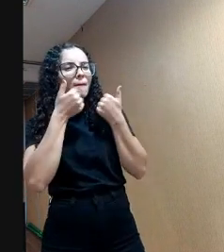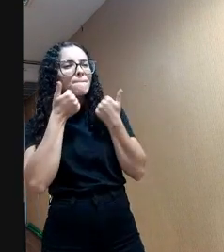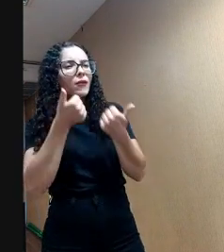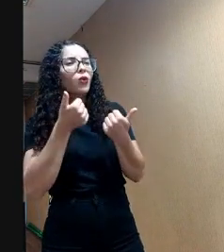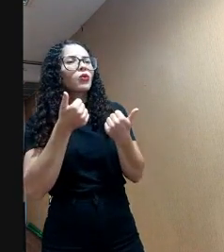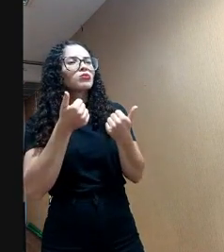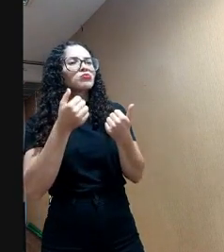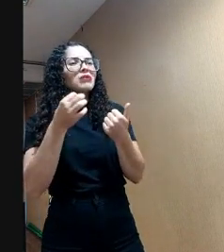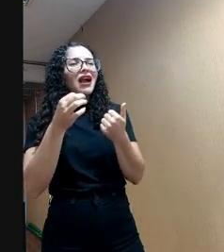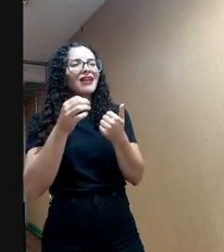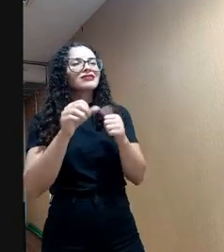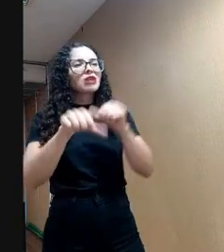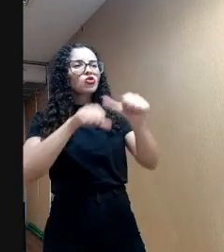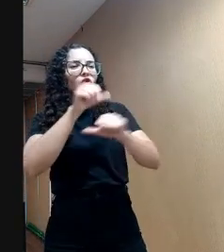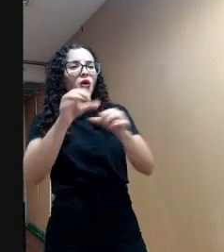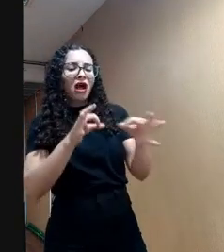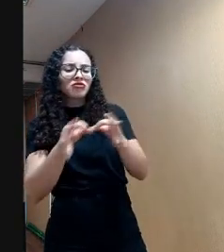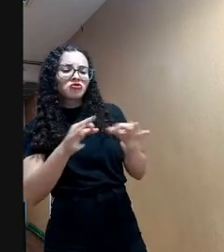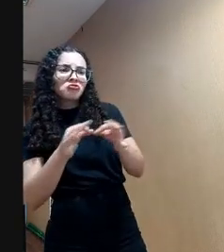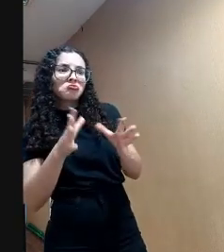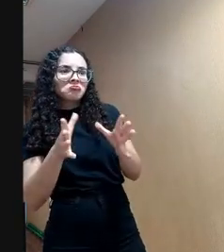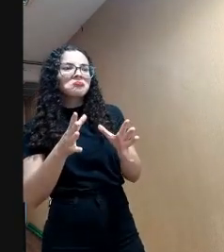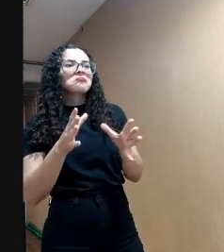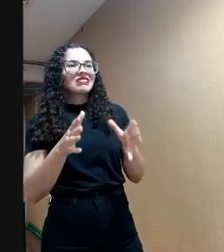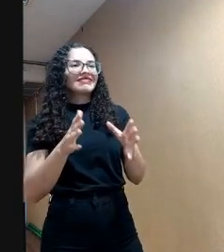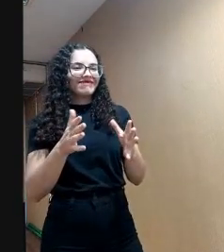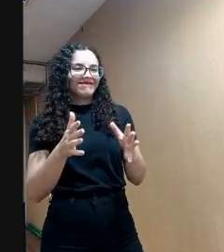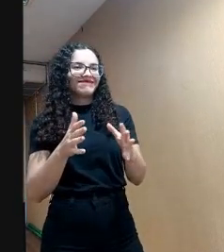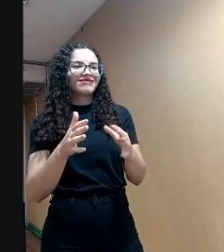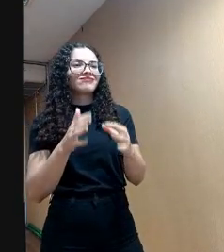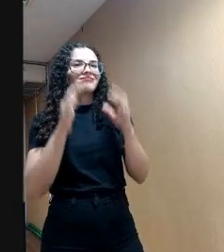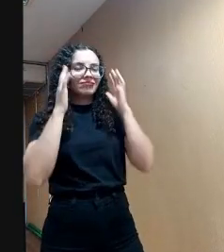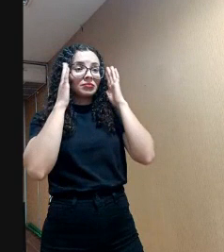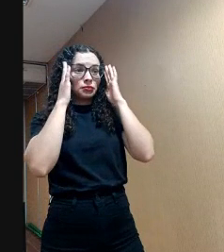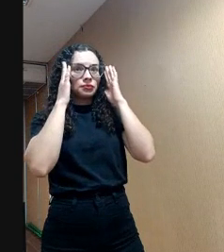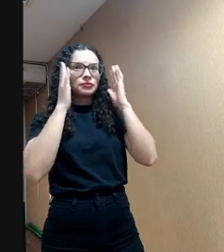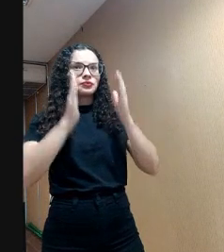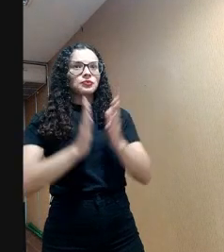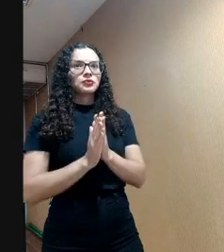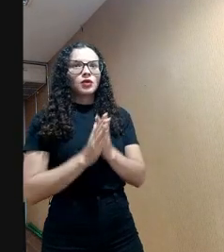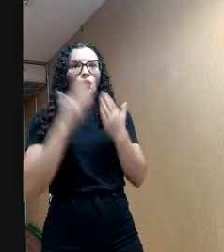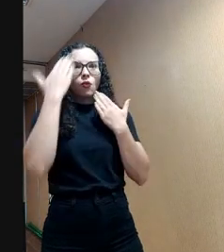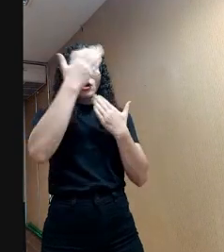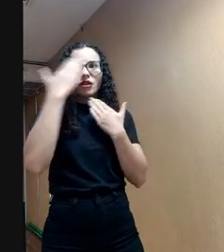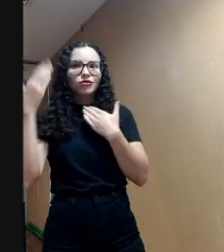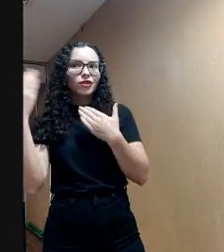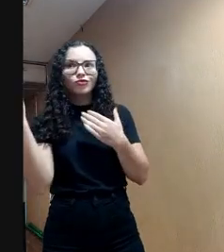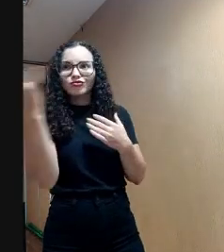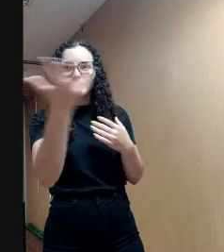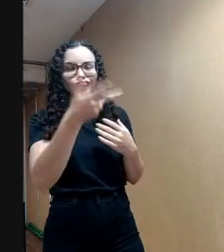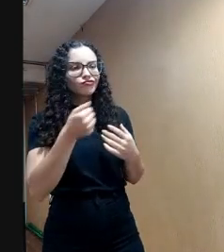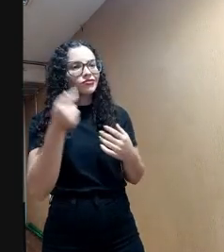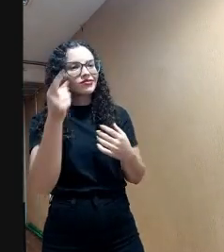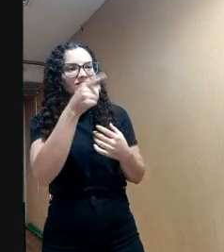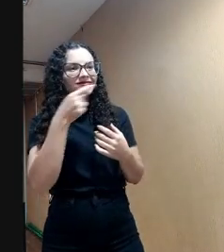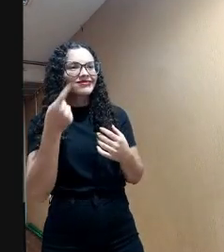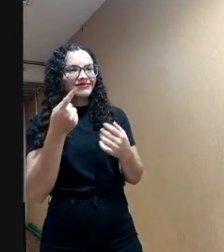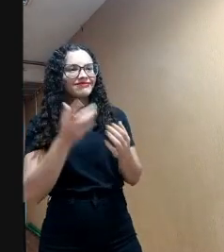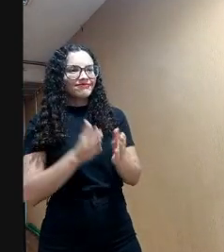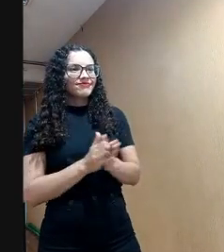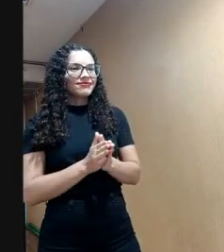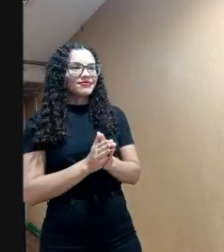a gente chega junto, a gente sempre tem um bom retorno, né? Então, eu agradeço também. E